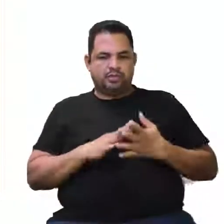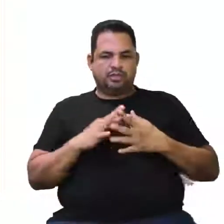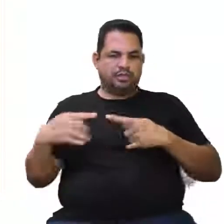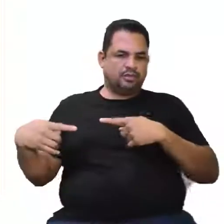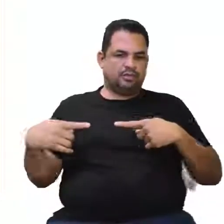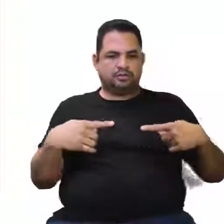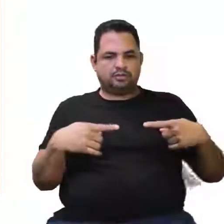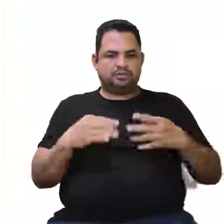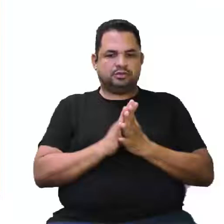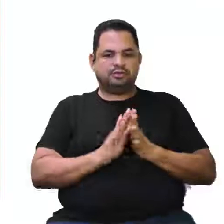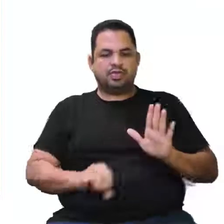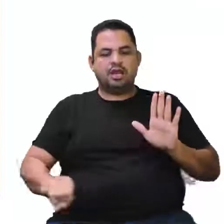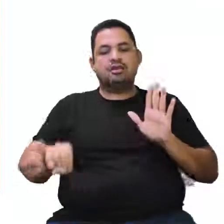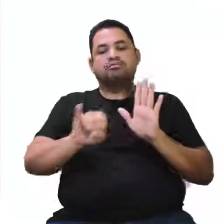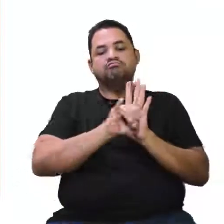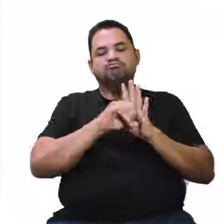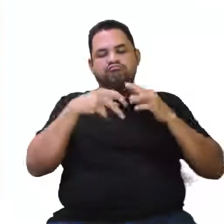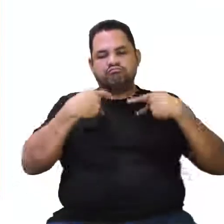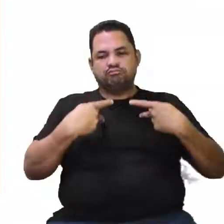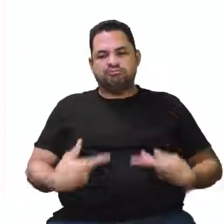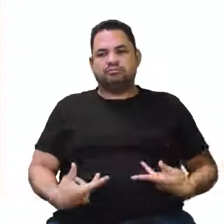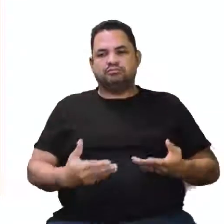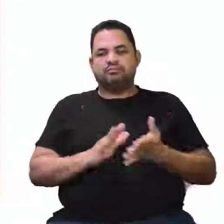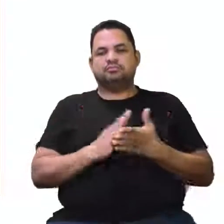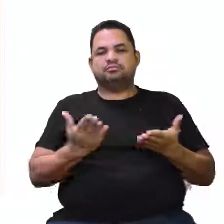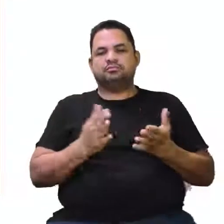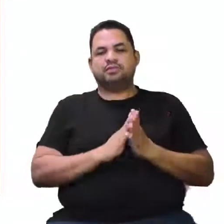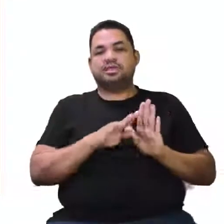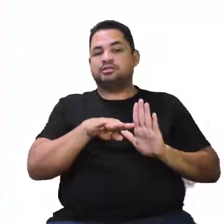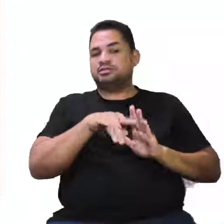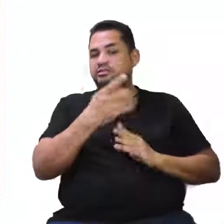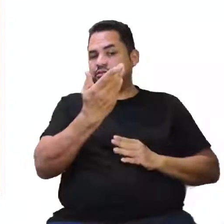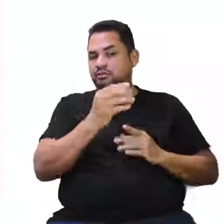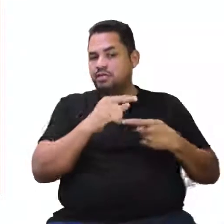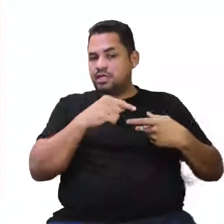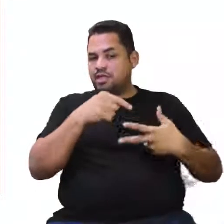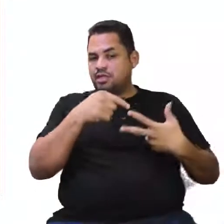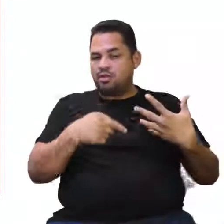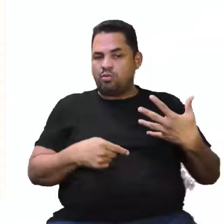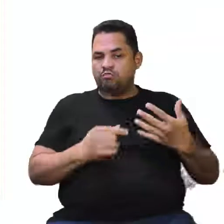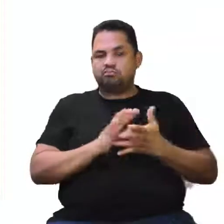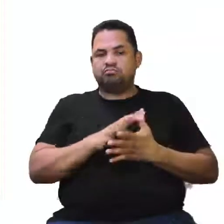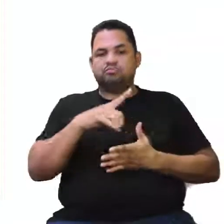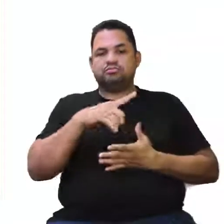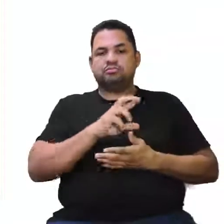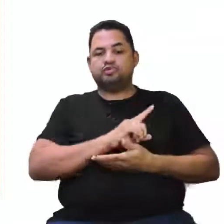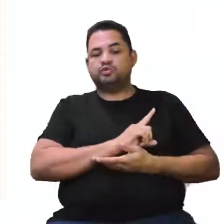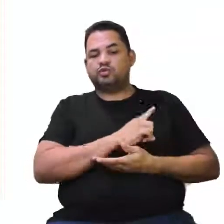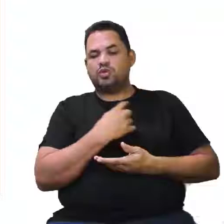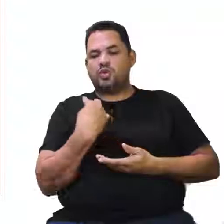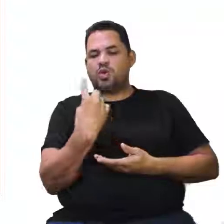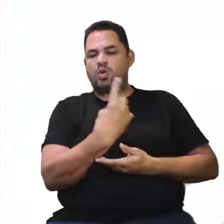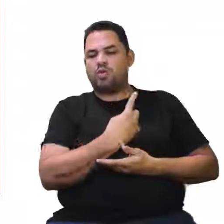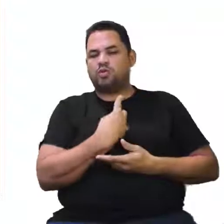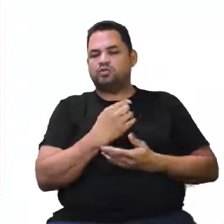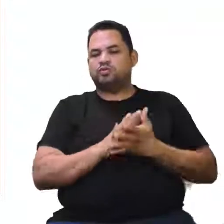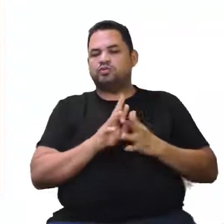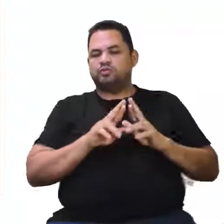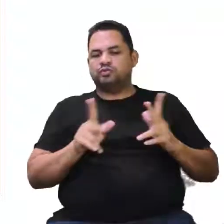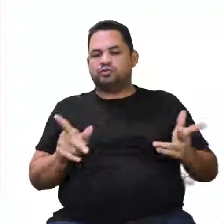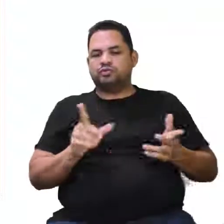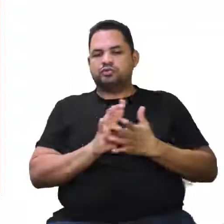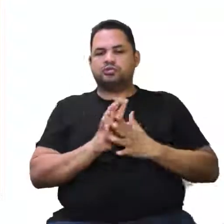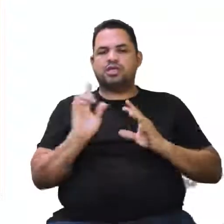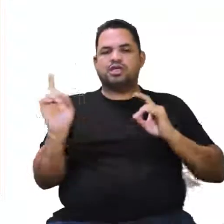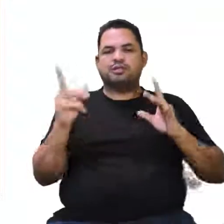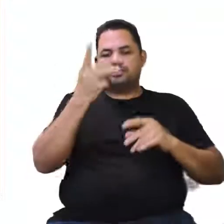as relações com a sua identidade corporal. Esse tópico aqui, ele vem dizer para você que nós somos diferentes. Que nós temos um tipo